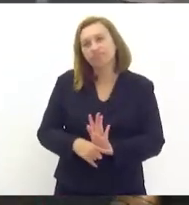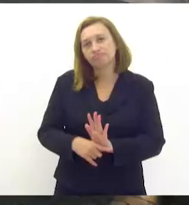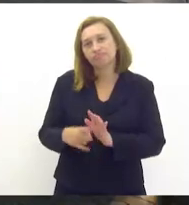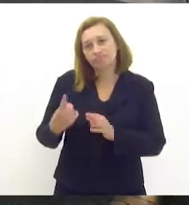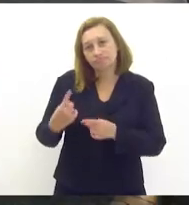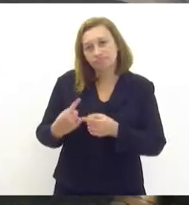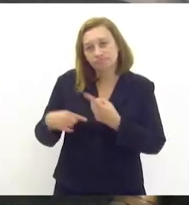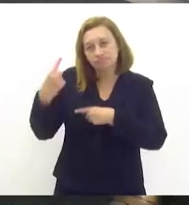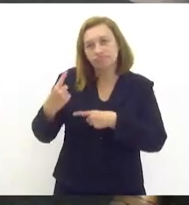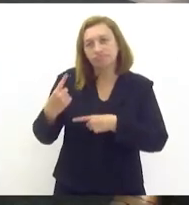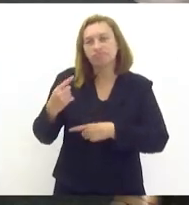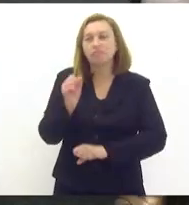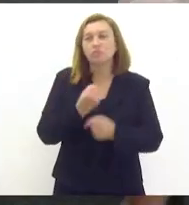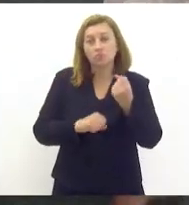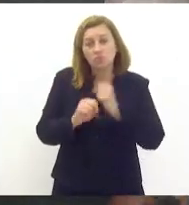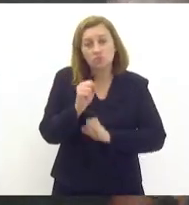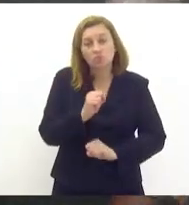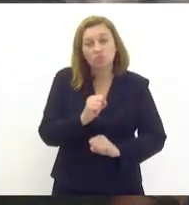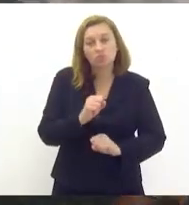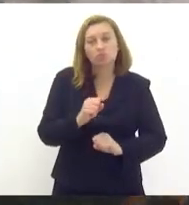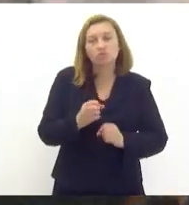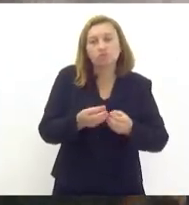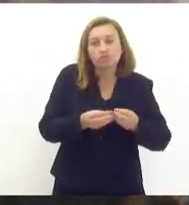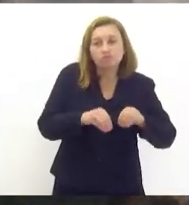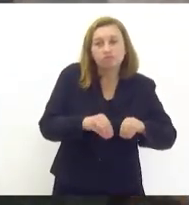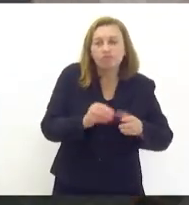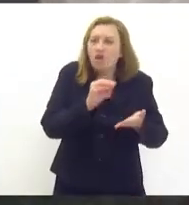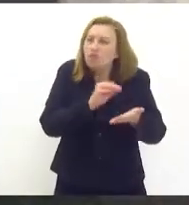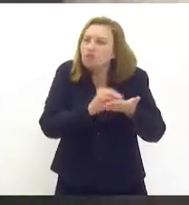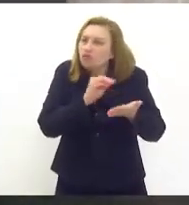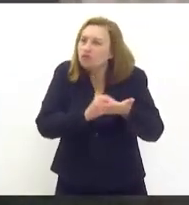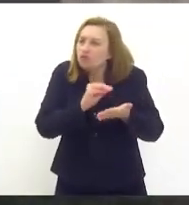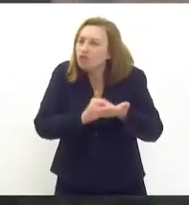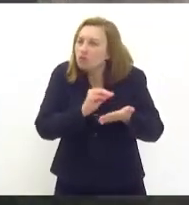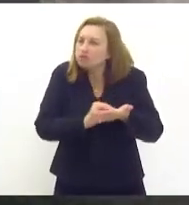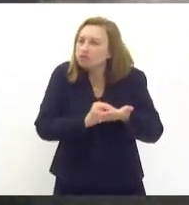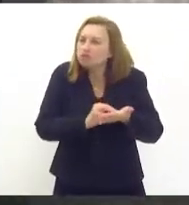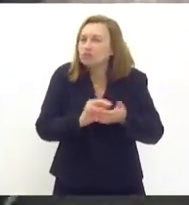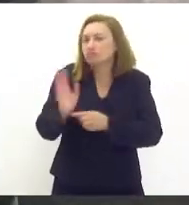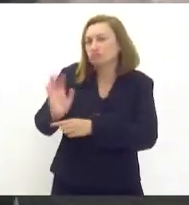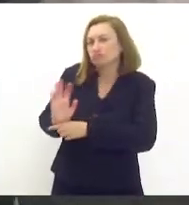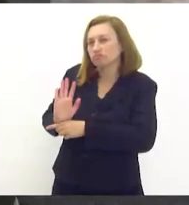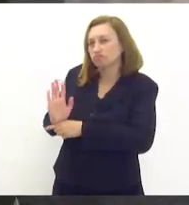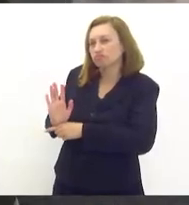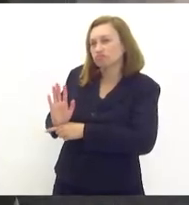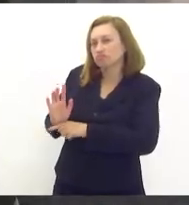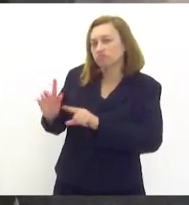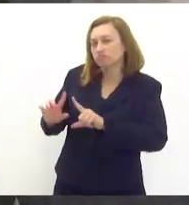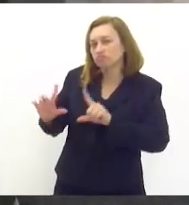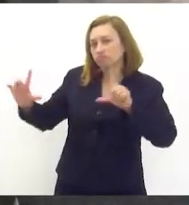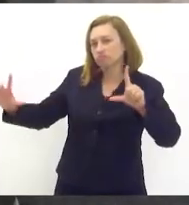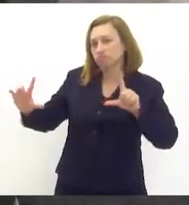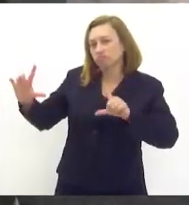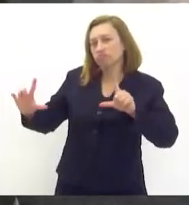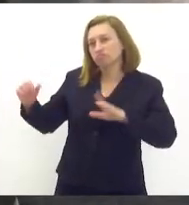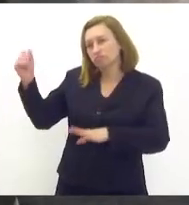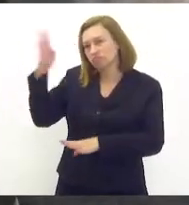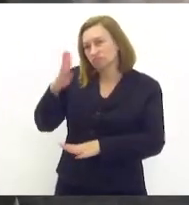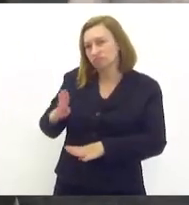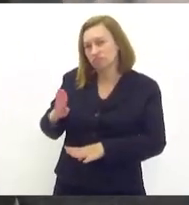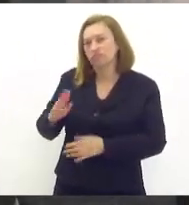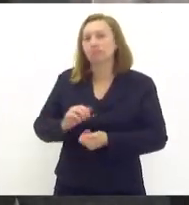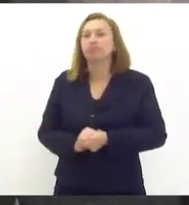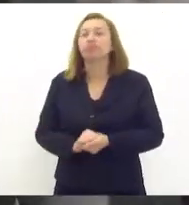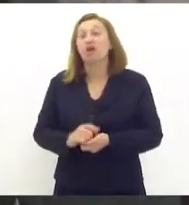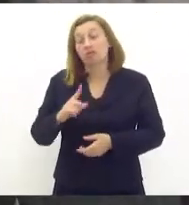uma indústria que tá muito prejudicada por conta da falta de tele exatamente para exibição de cinemas brasileiros a gente tem